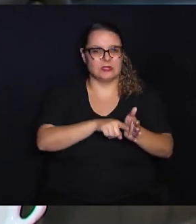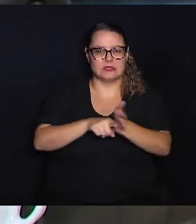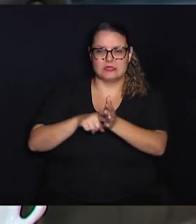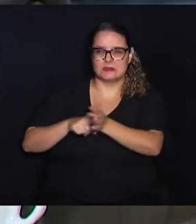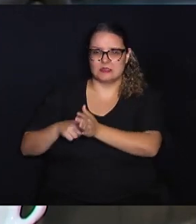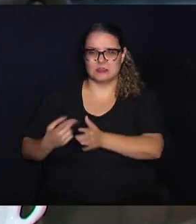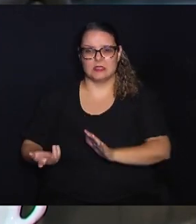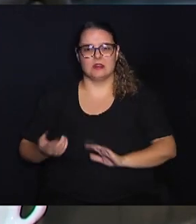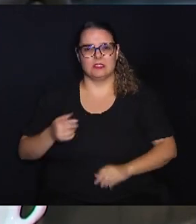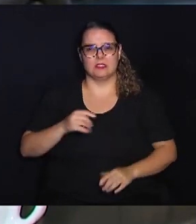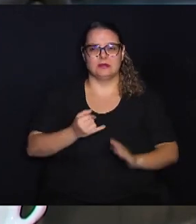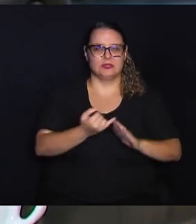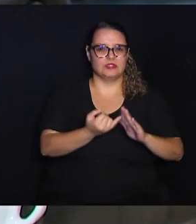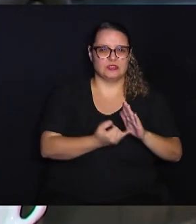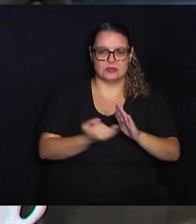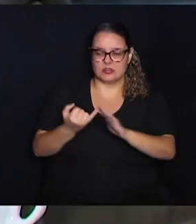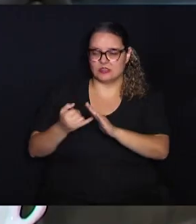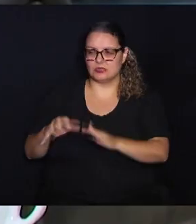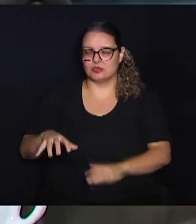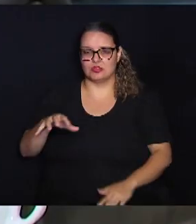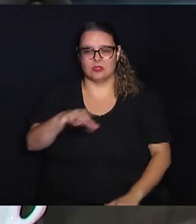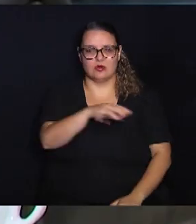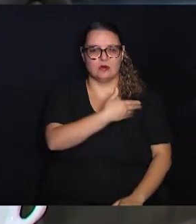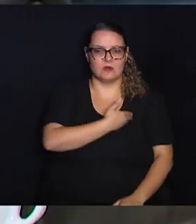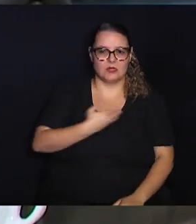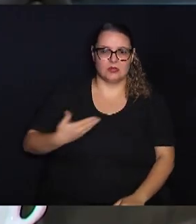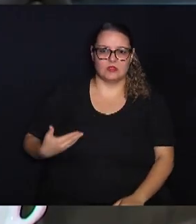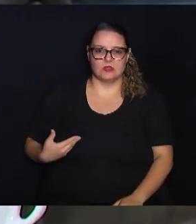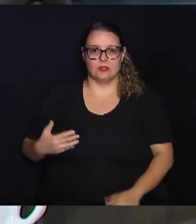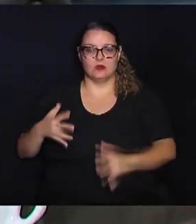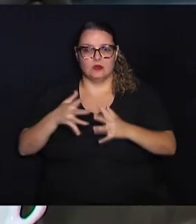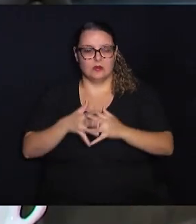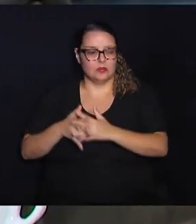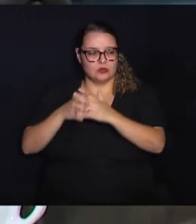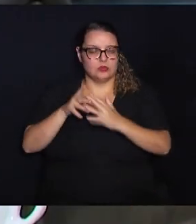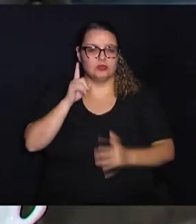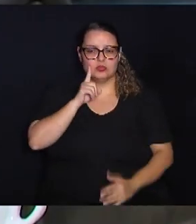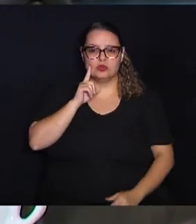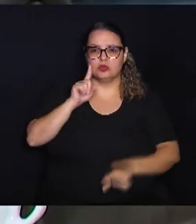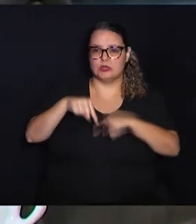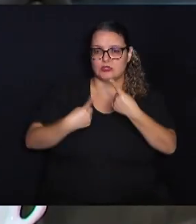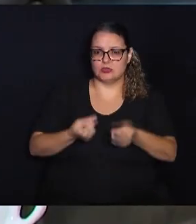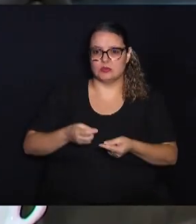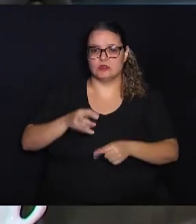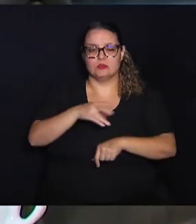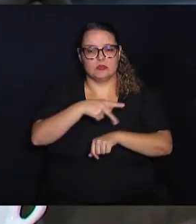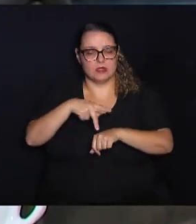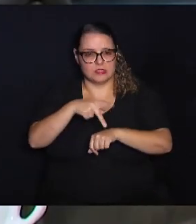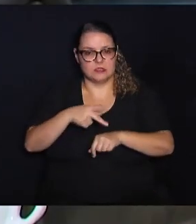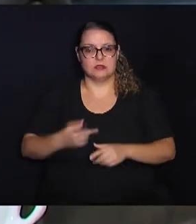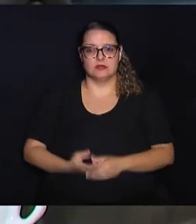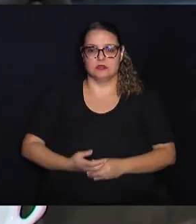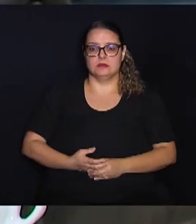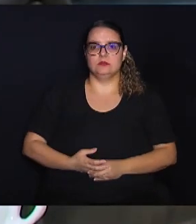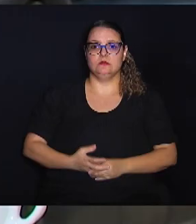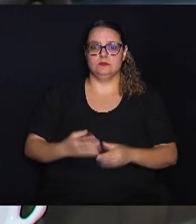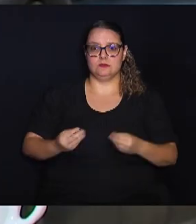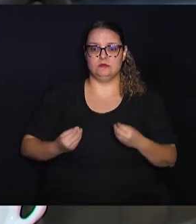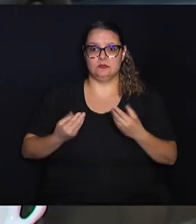representantes de entidades, até de órgãos governamentais dos Estados Unidos e outros países,